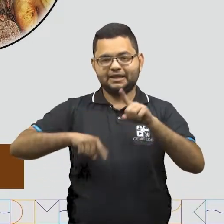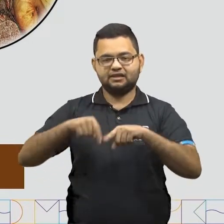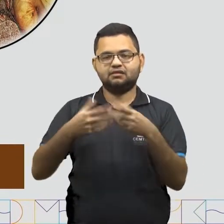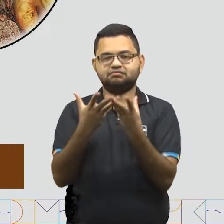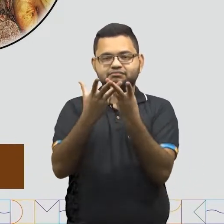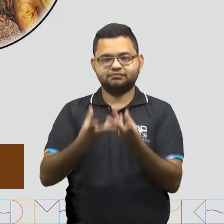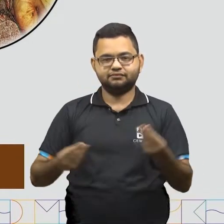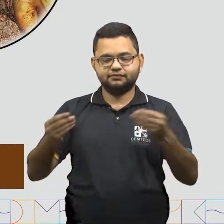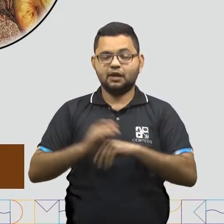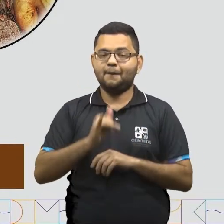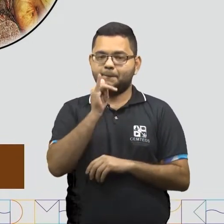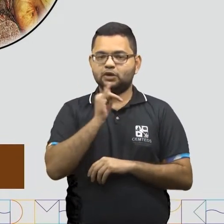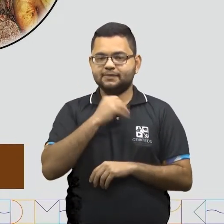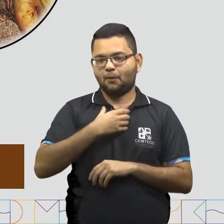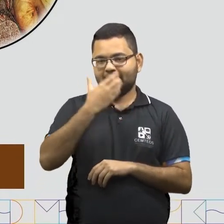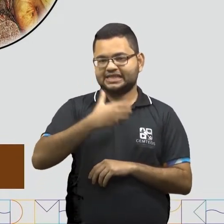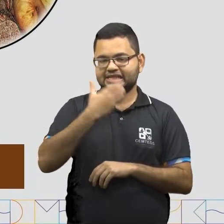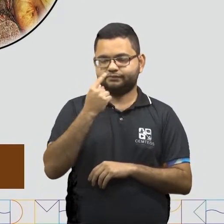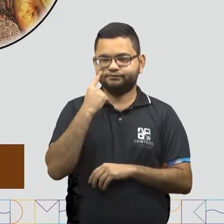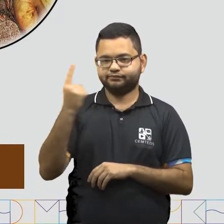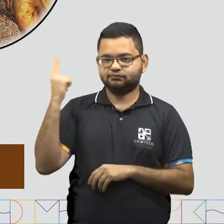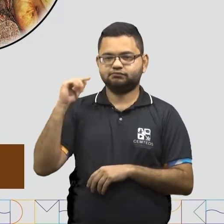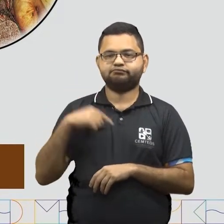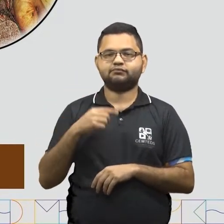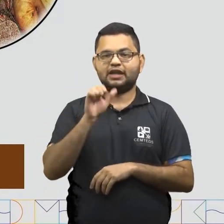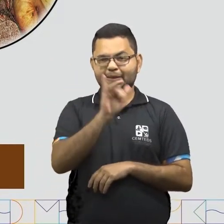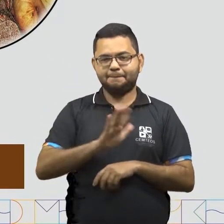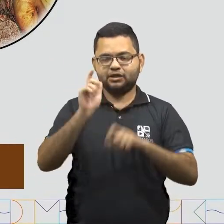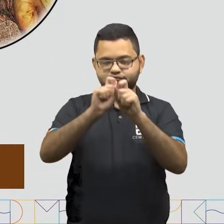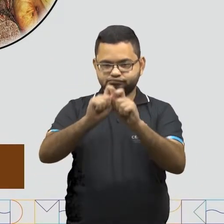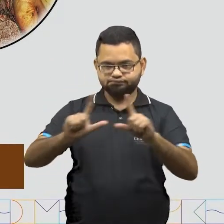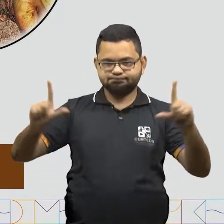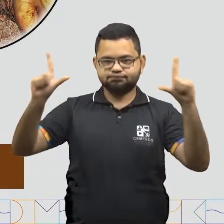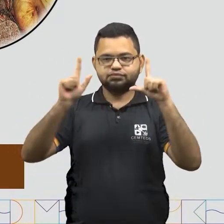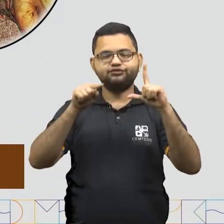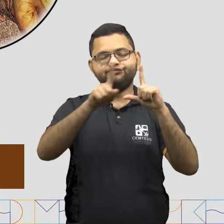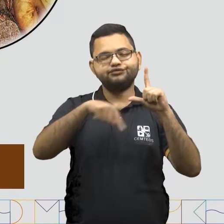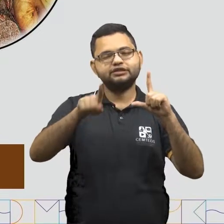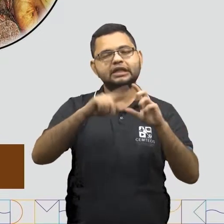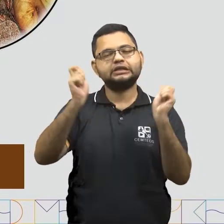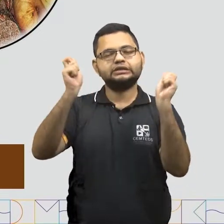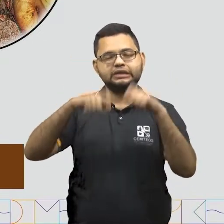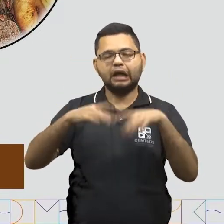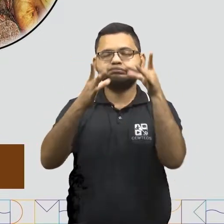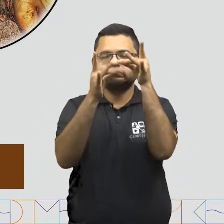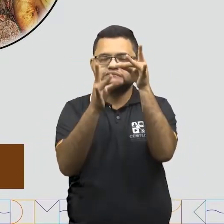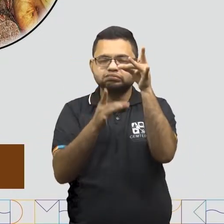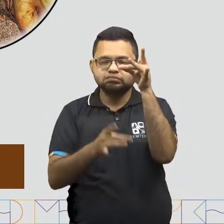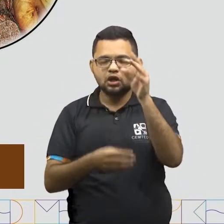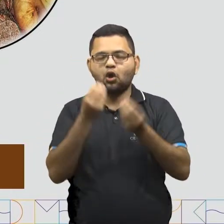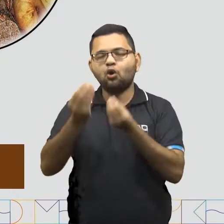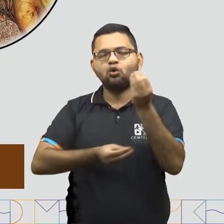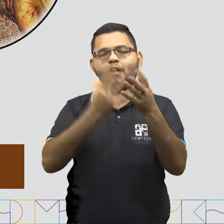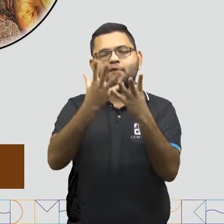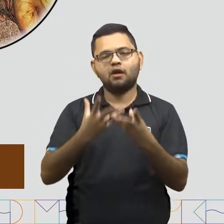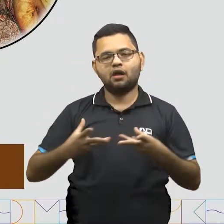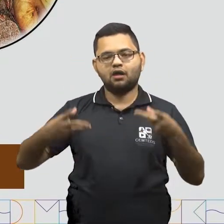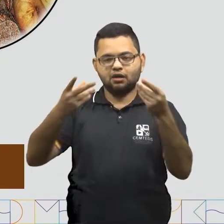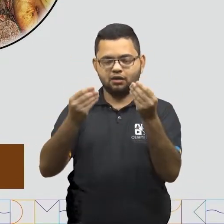da matéria orgânica. No caso, a maçã. Eu ampliei esta imagem para que você possa ver com mais detalhes o processo